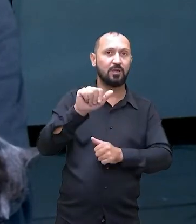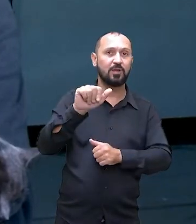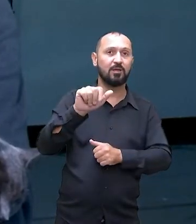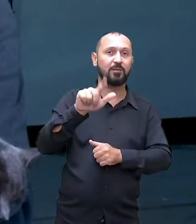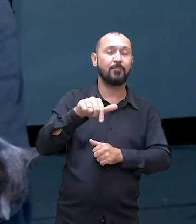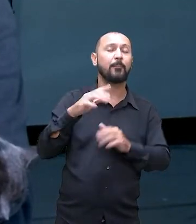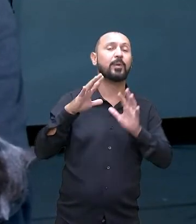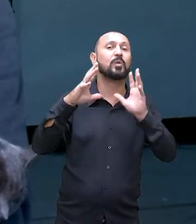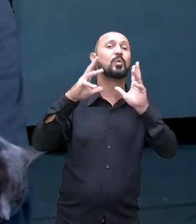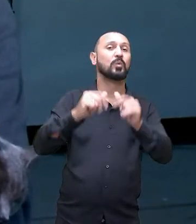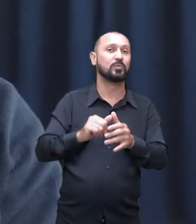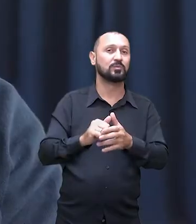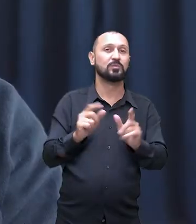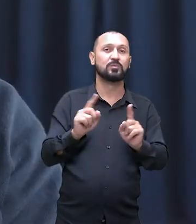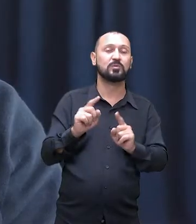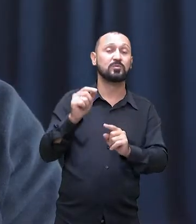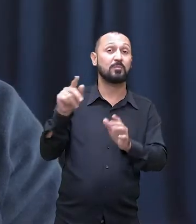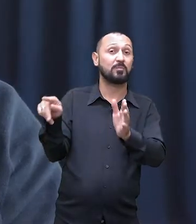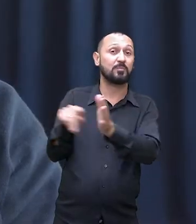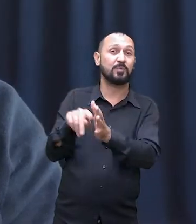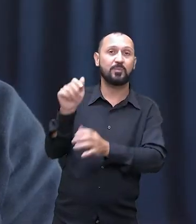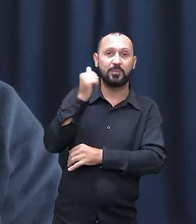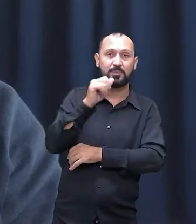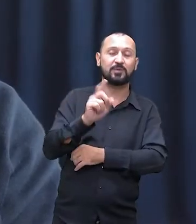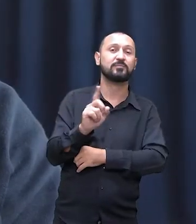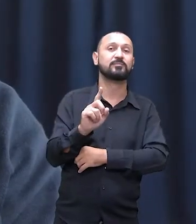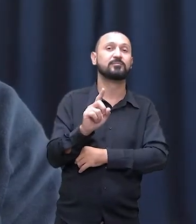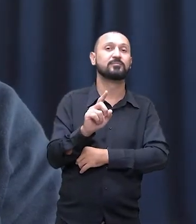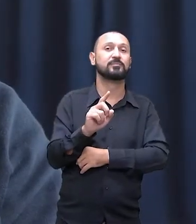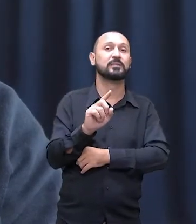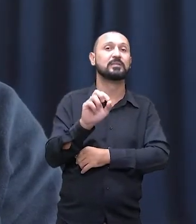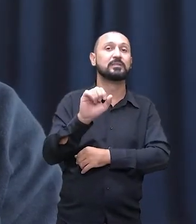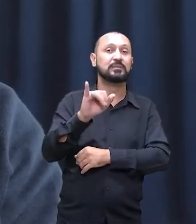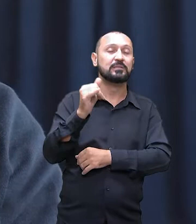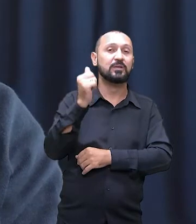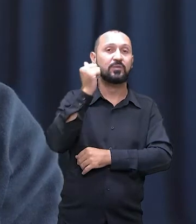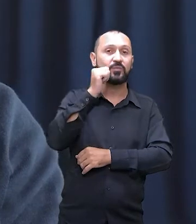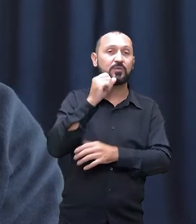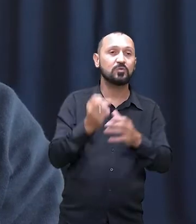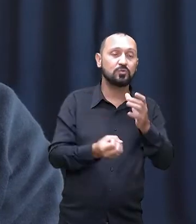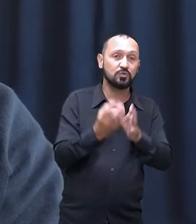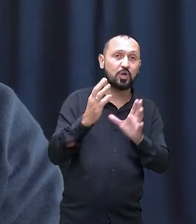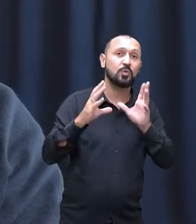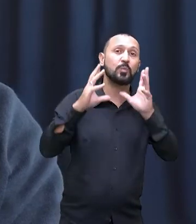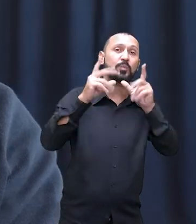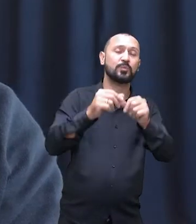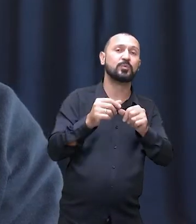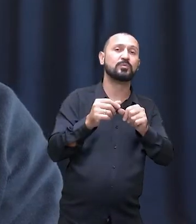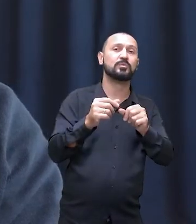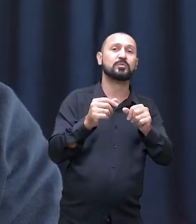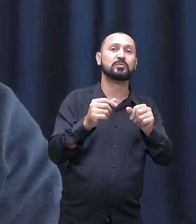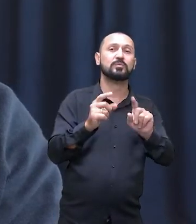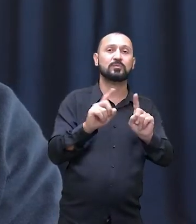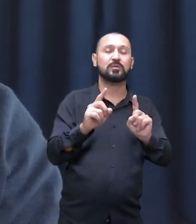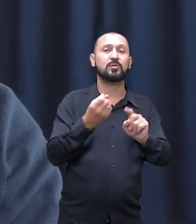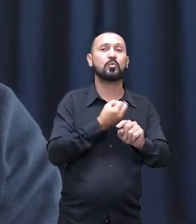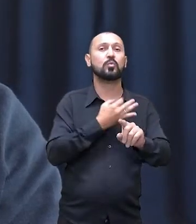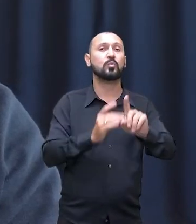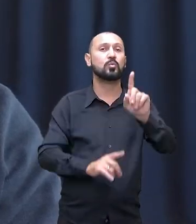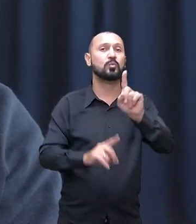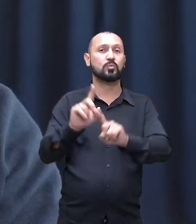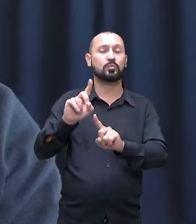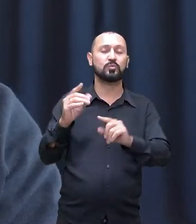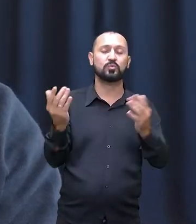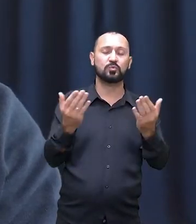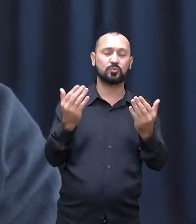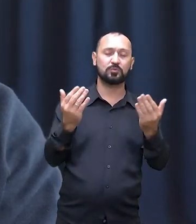encontra hoje, né? Que é gritante. E houve uma dificuldade também na procura de linguagem, que é bastante importante. Acho que a dança contemporânea, cada dia que passa, ela fica